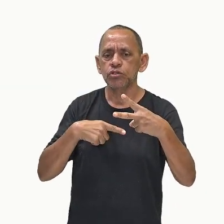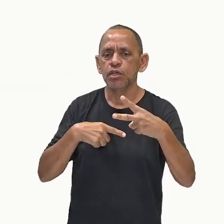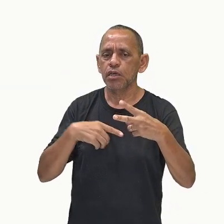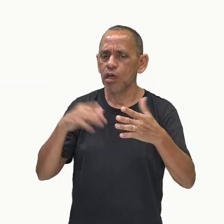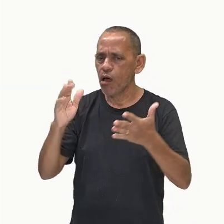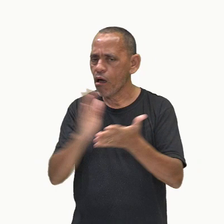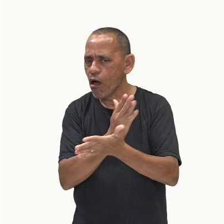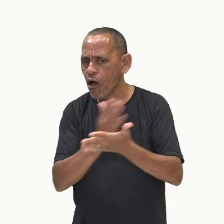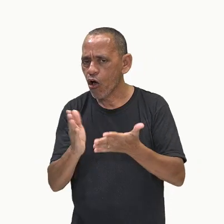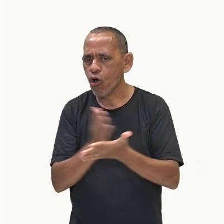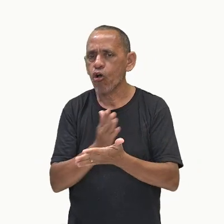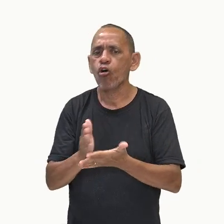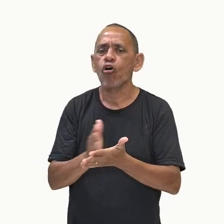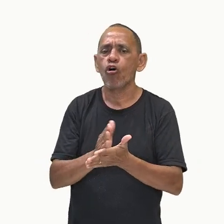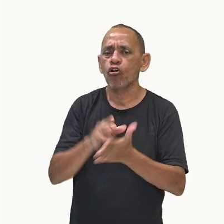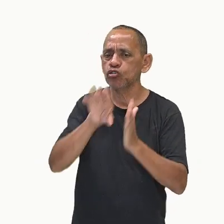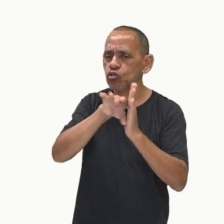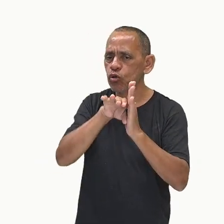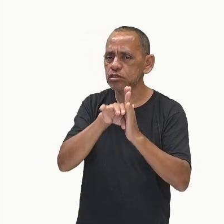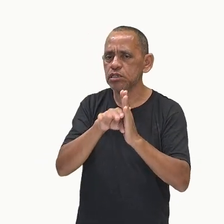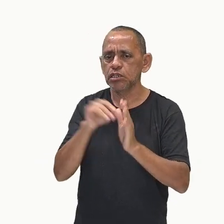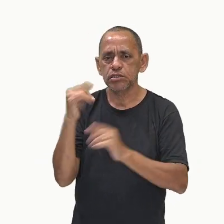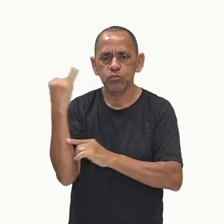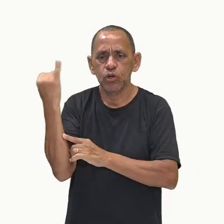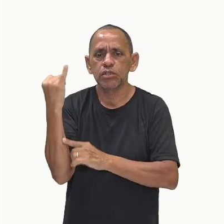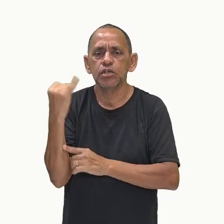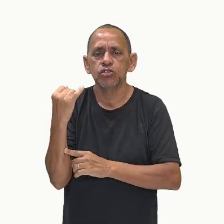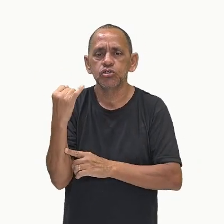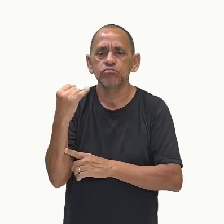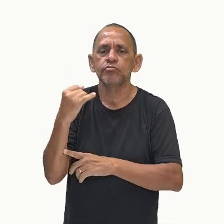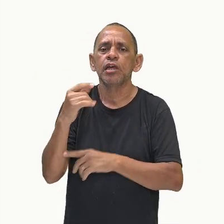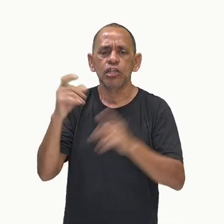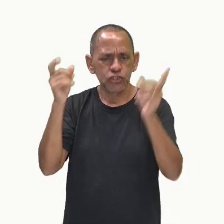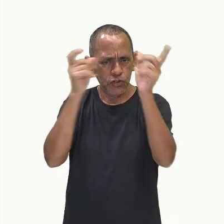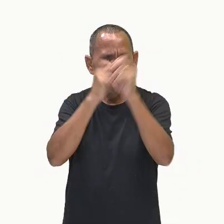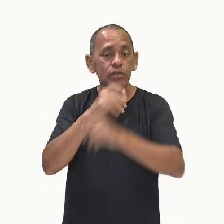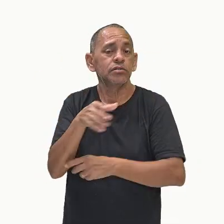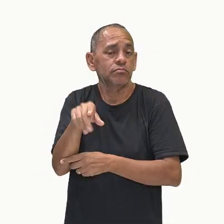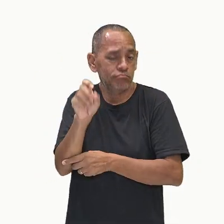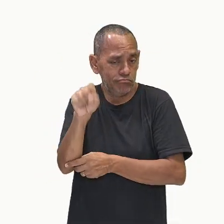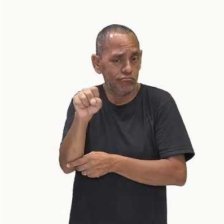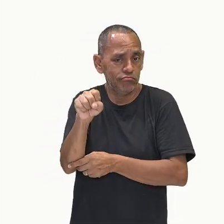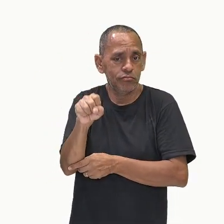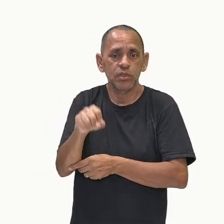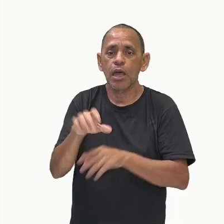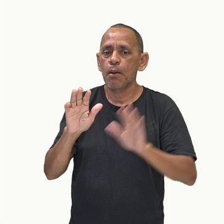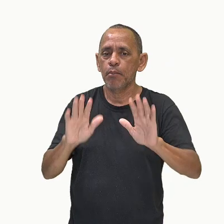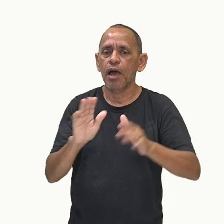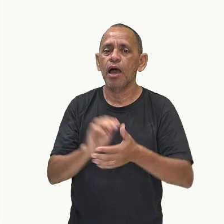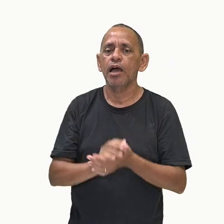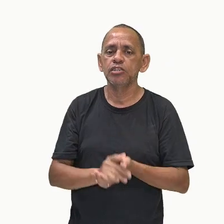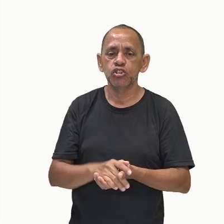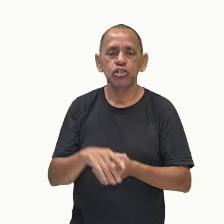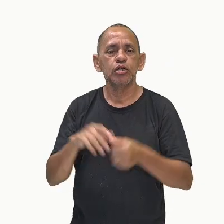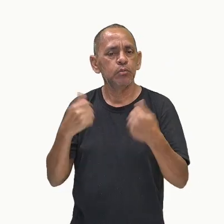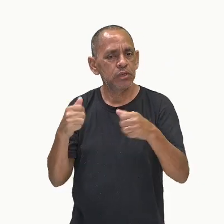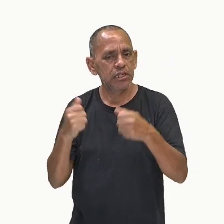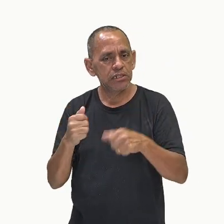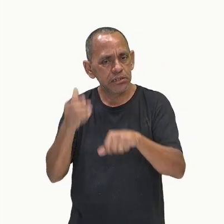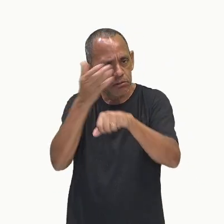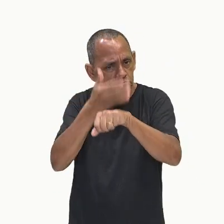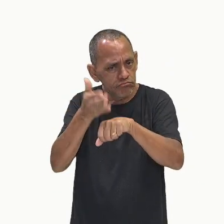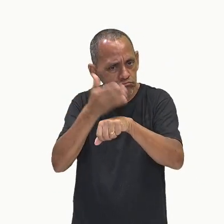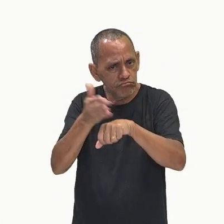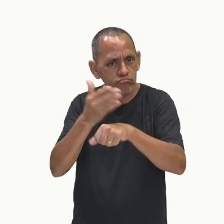dar um pouco de trabalho? Vai. Por quê? Dados os pontos A de coordenadas 2, 1, B de coordenadas 2, 4